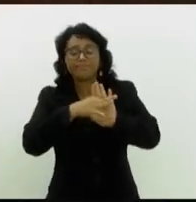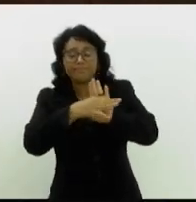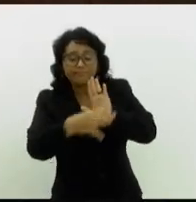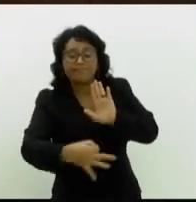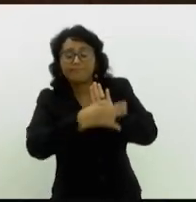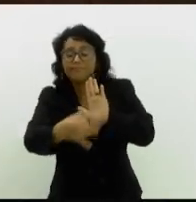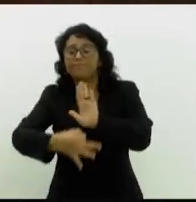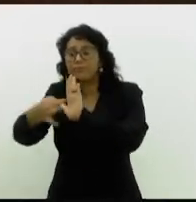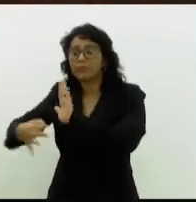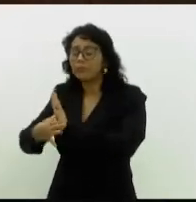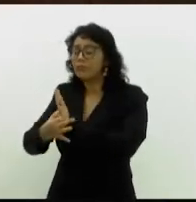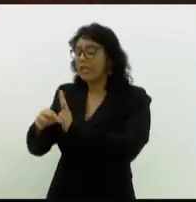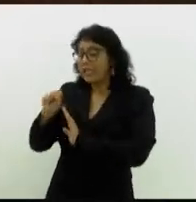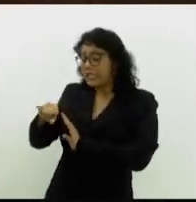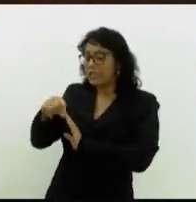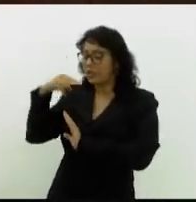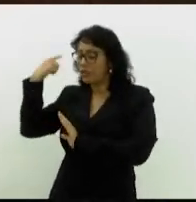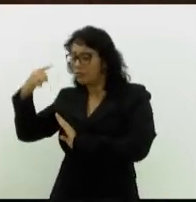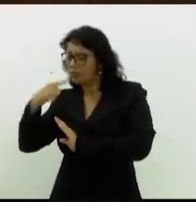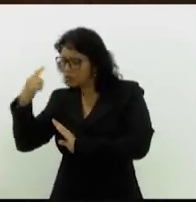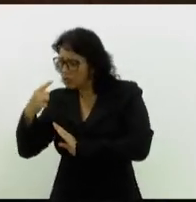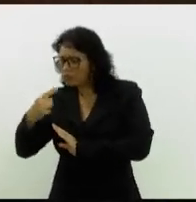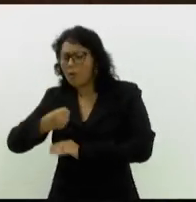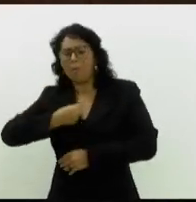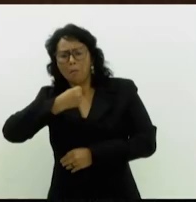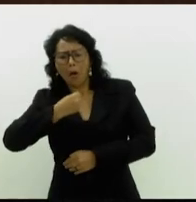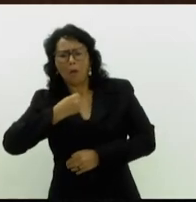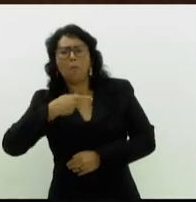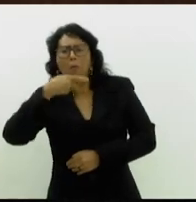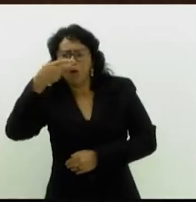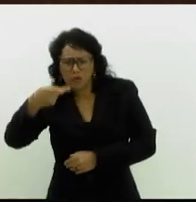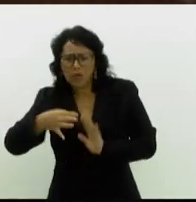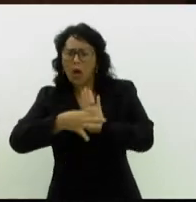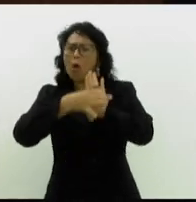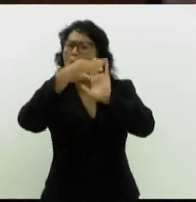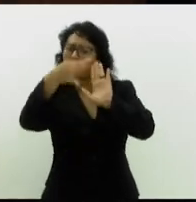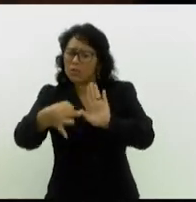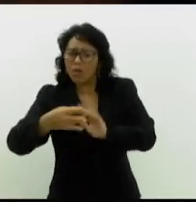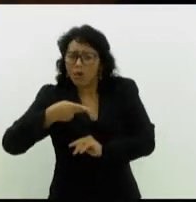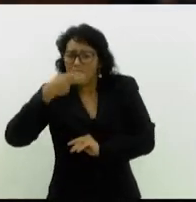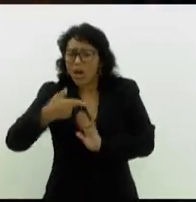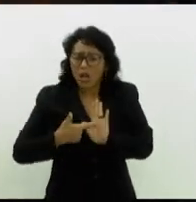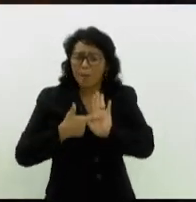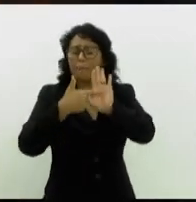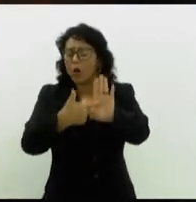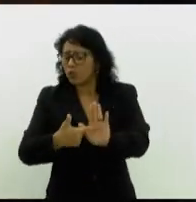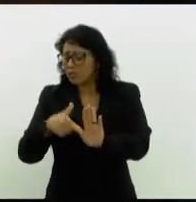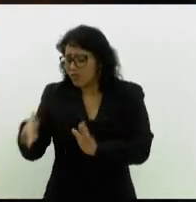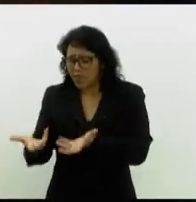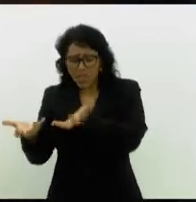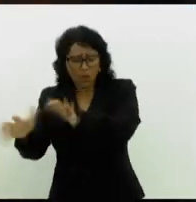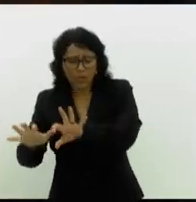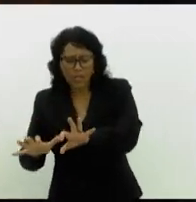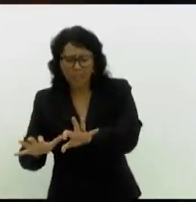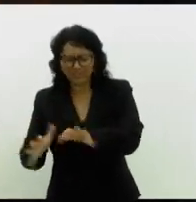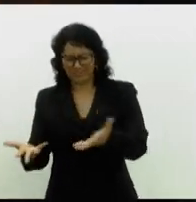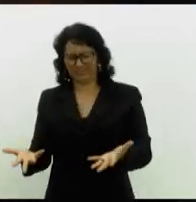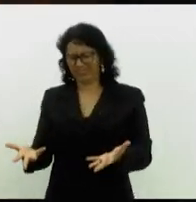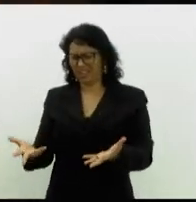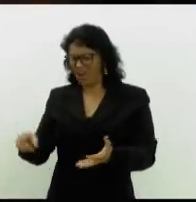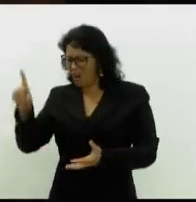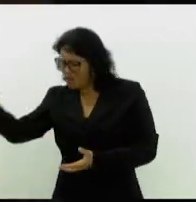o deputado divirja usa o microfone faça uso da palavra e fale da divergência do projeto agora não vem